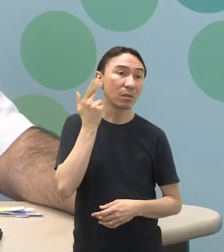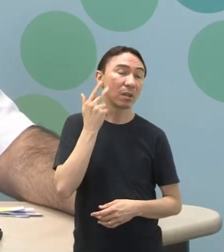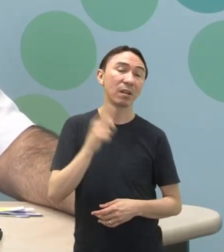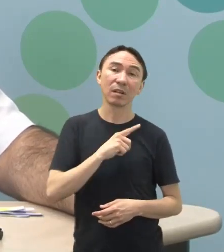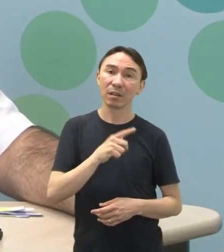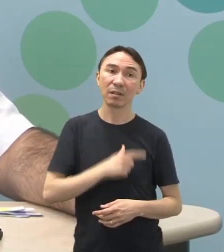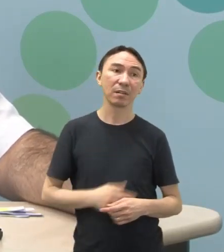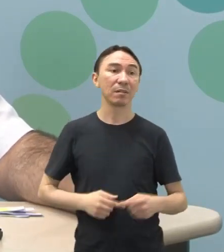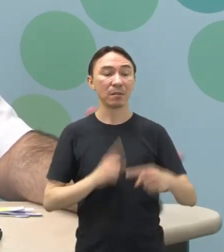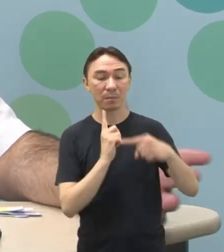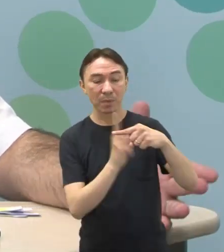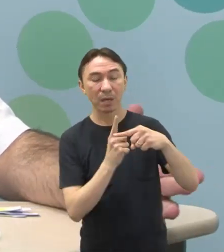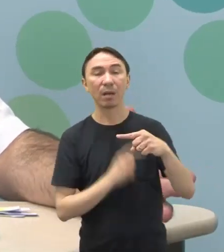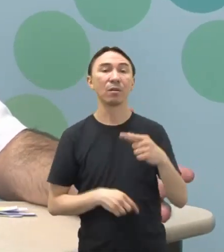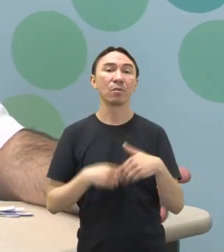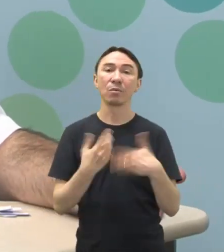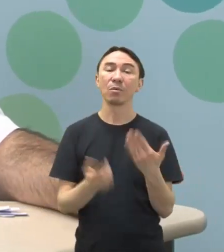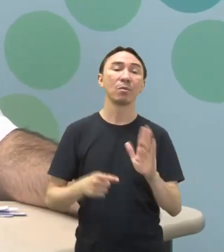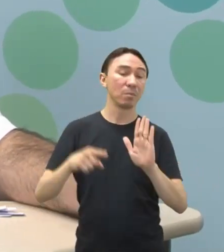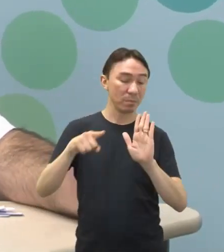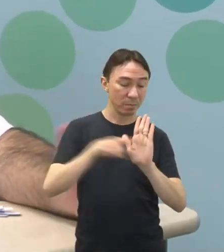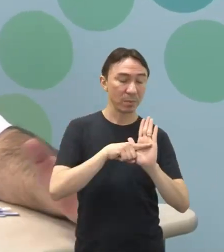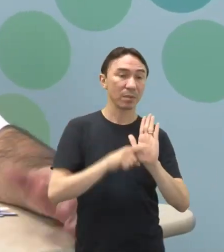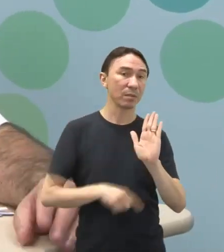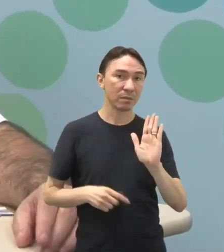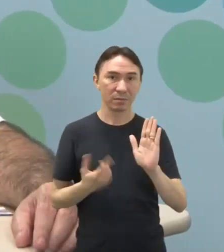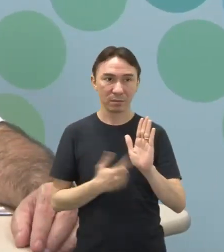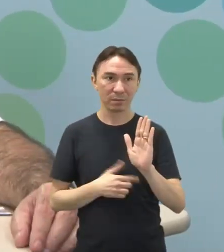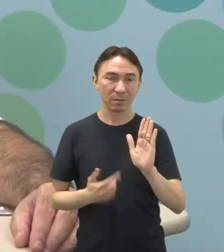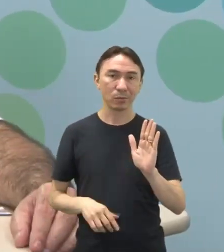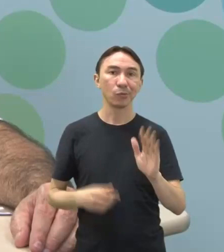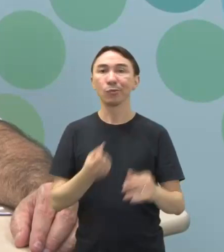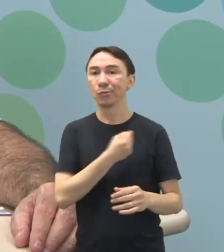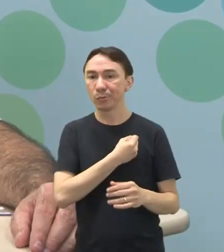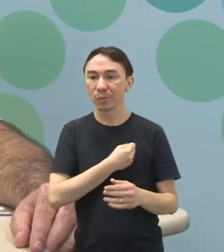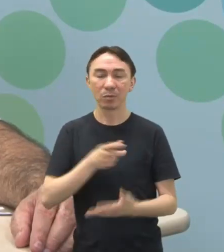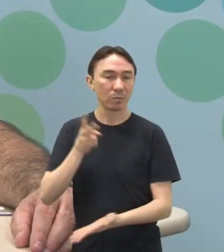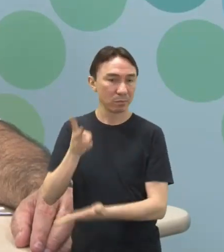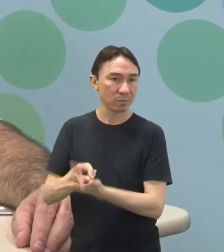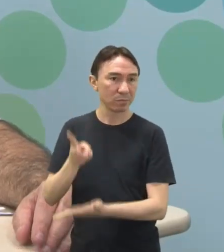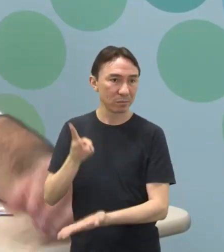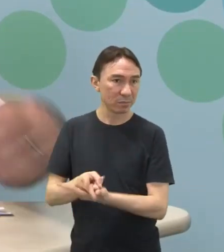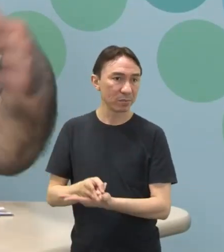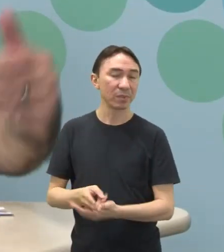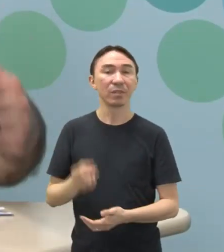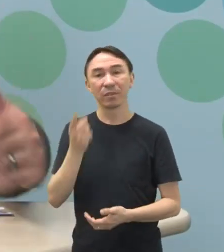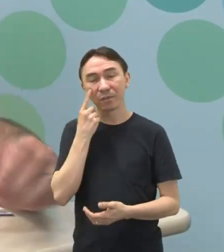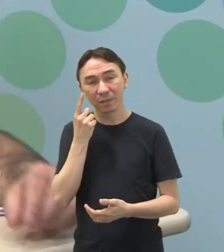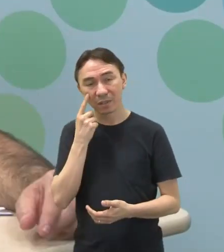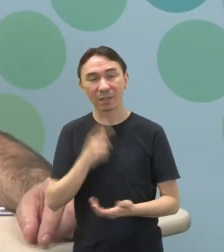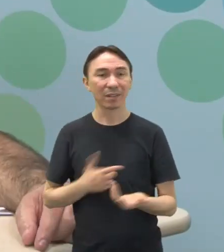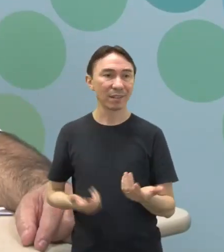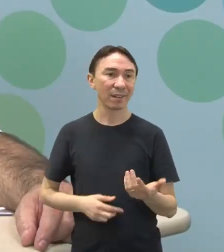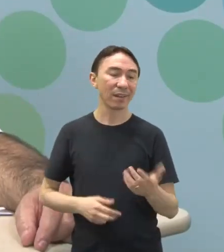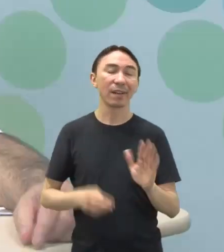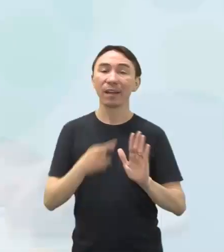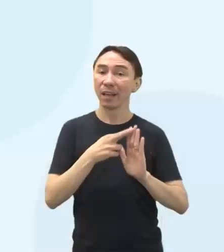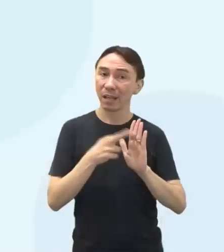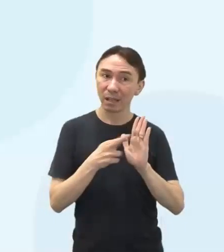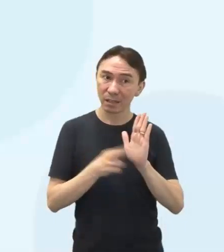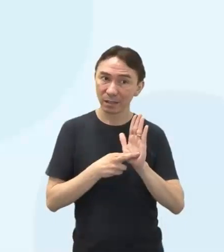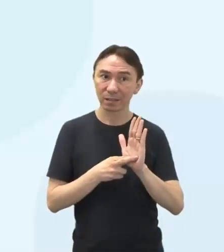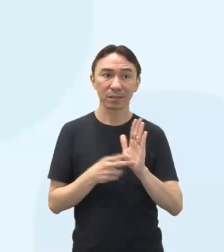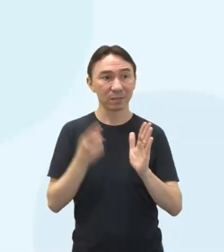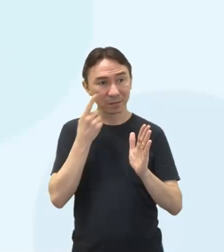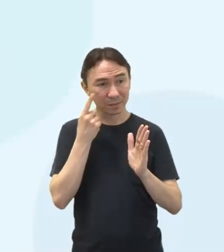adições ou subtrações sucessivas por um mesmo número a descrever uma regra de formação da sequência e determinar elementos